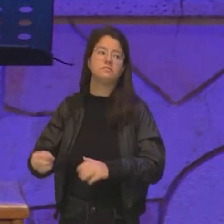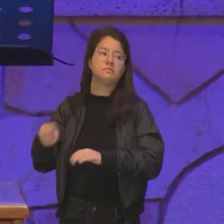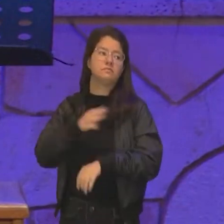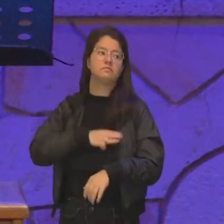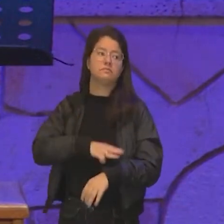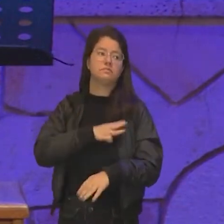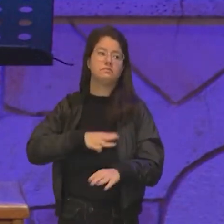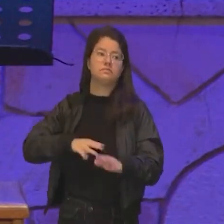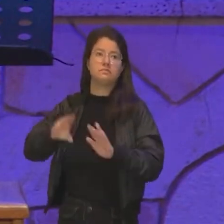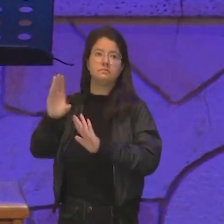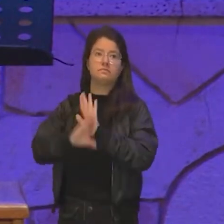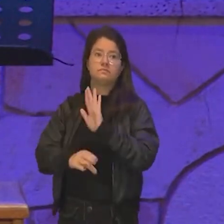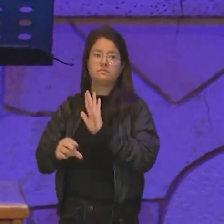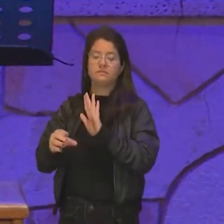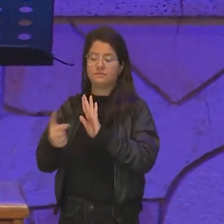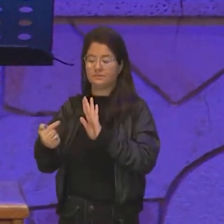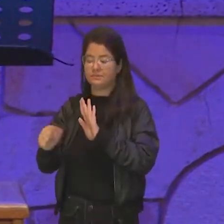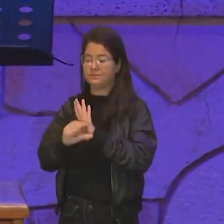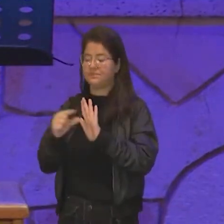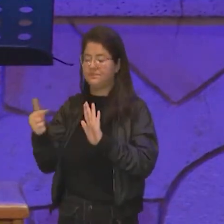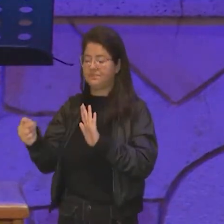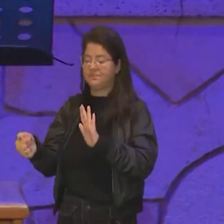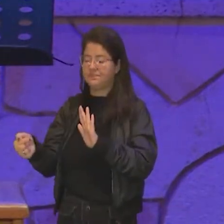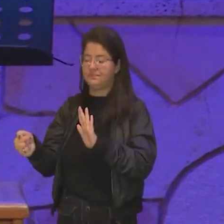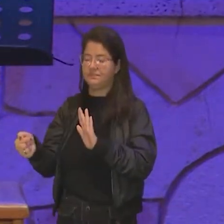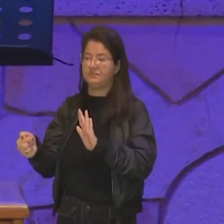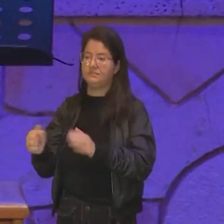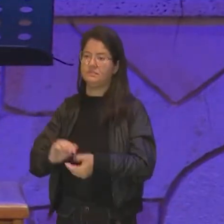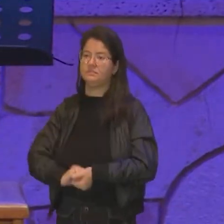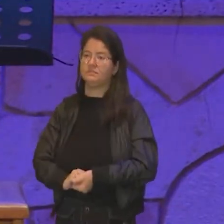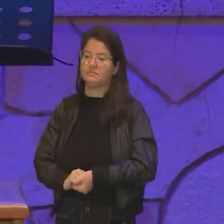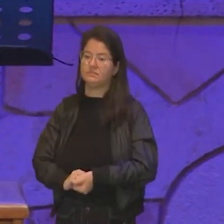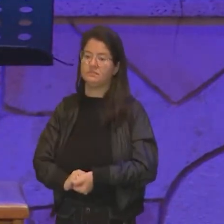Mateus 7,7, capítulo 7, verso 7.